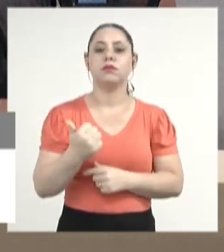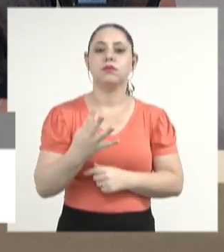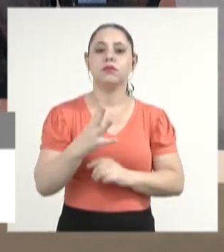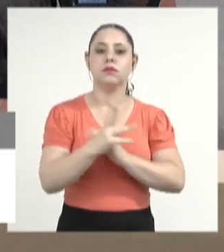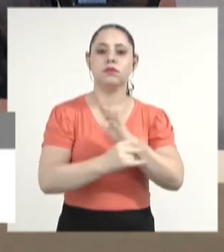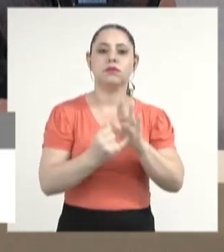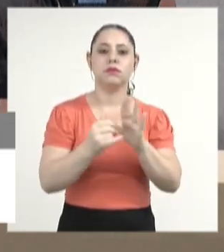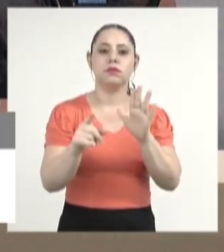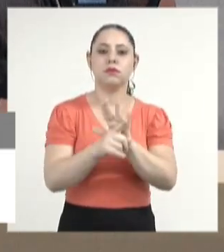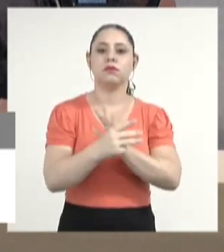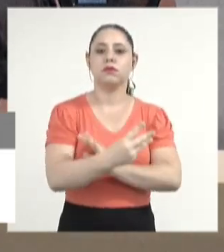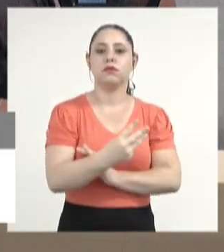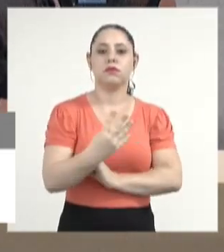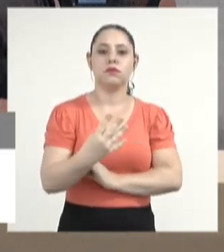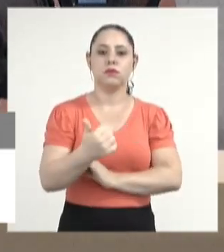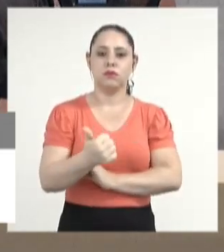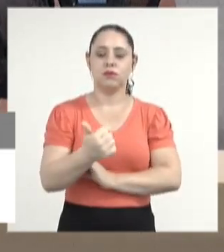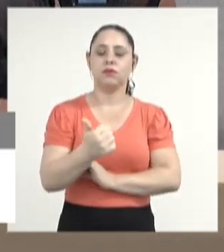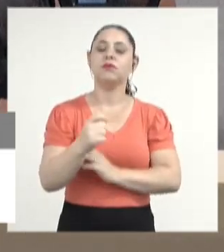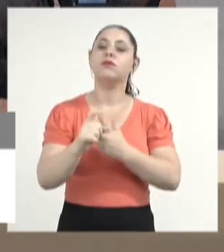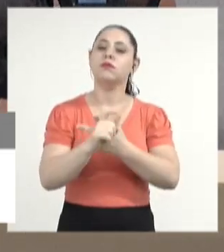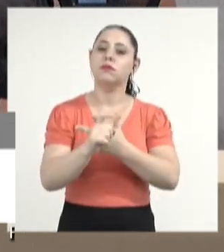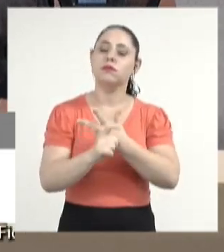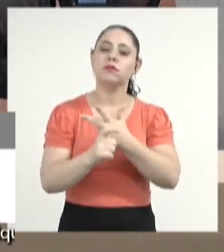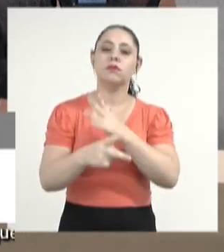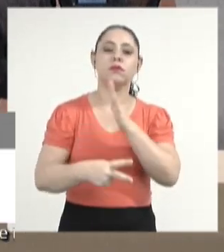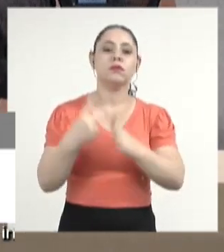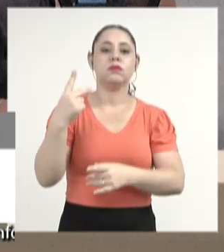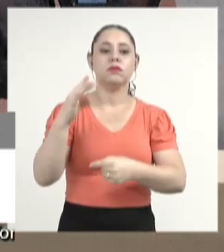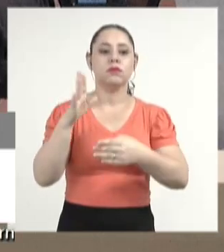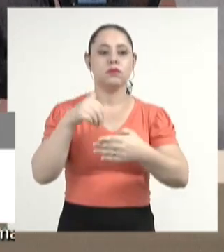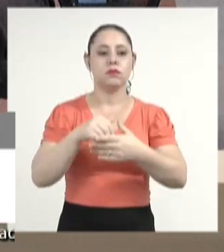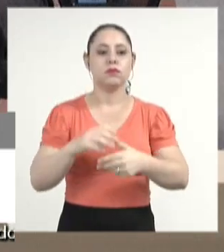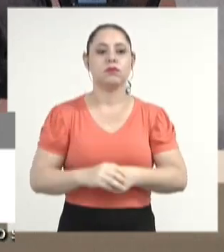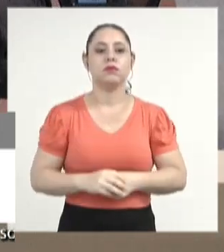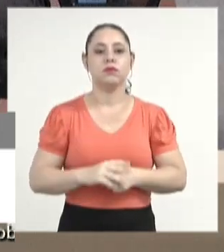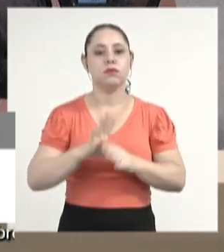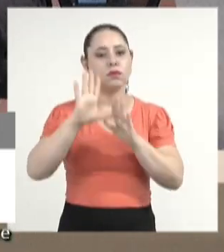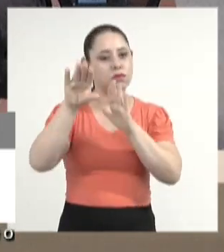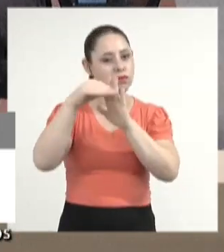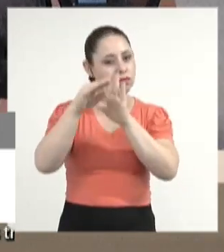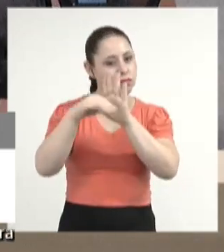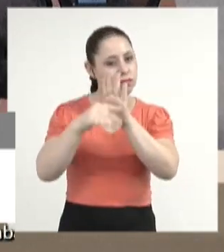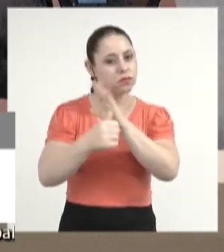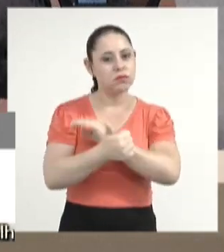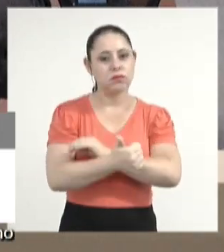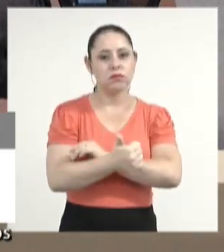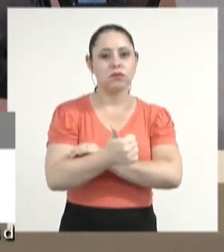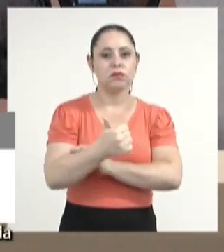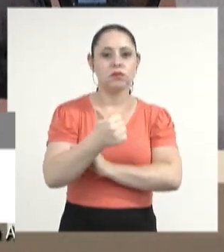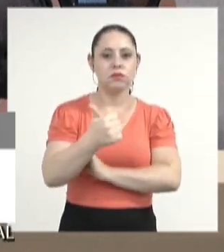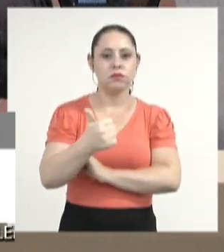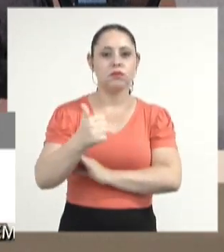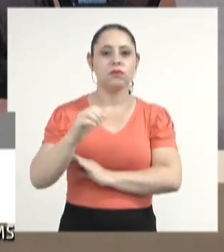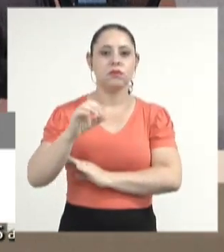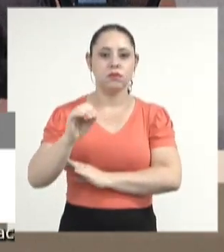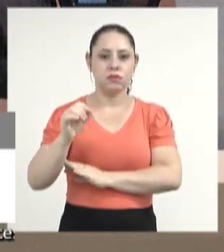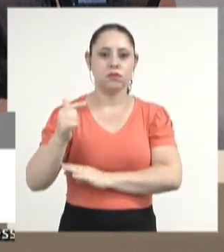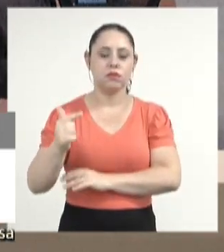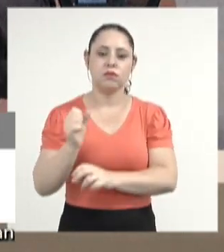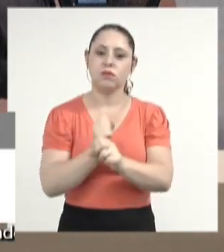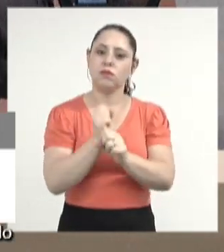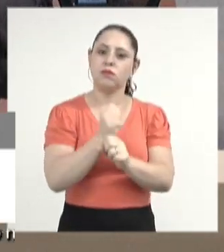de lei 341 do Executivo, em segunda votação, que acrescenta dispositivos à lei 1102 dos